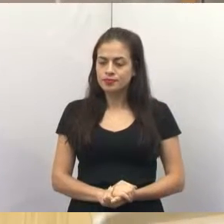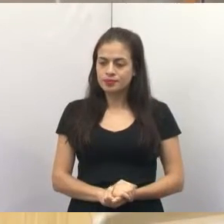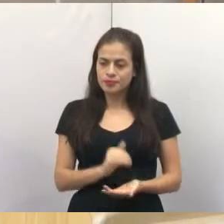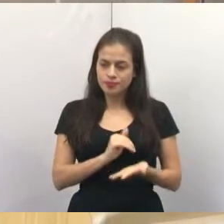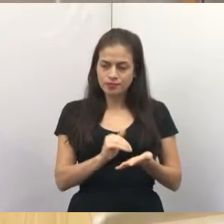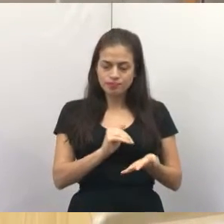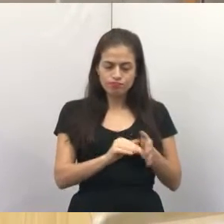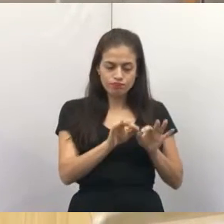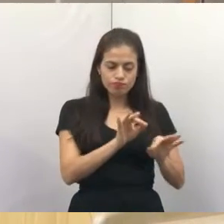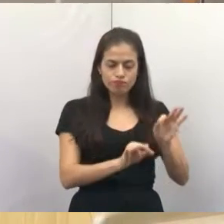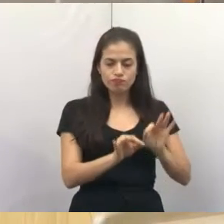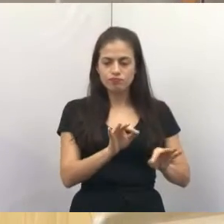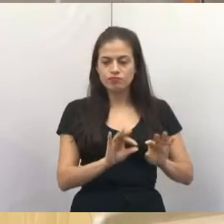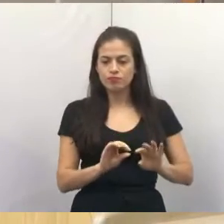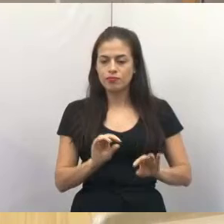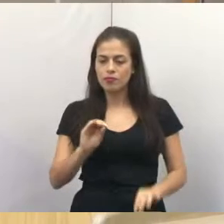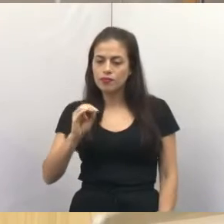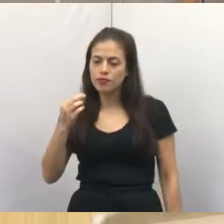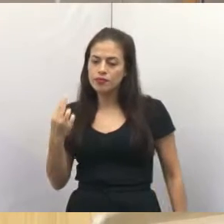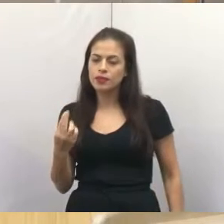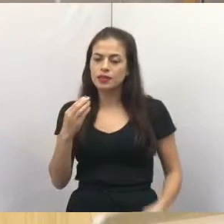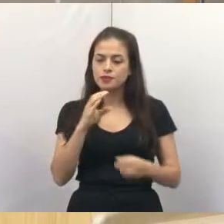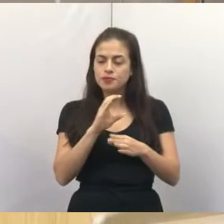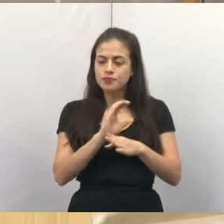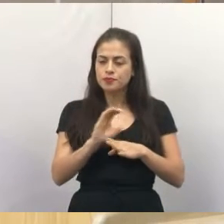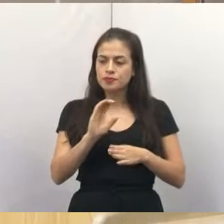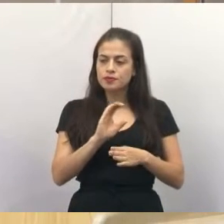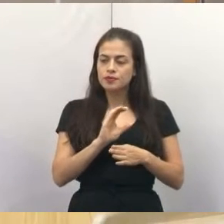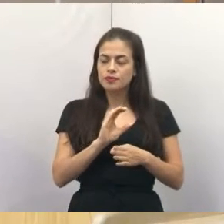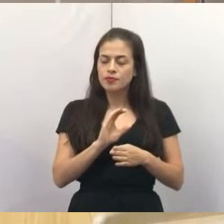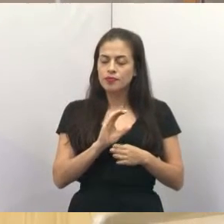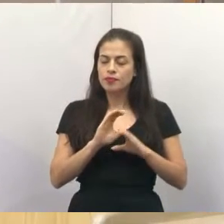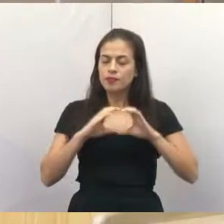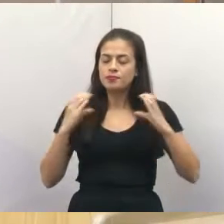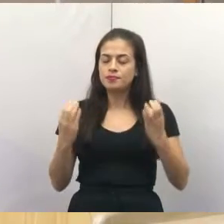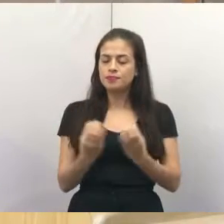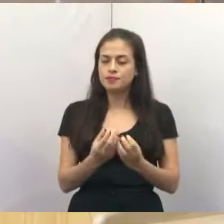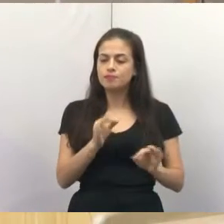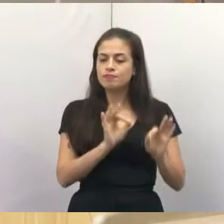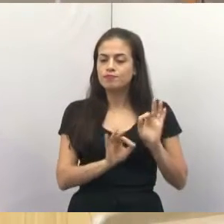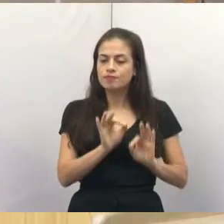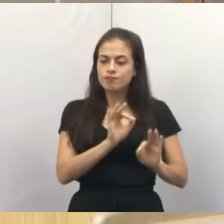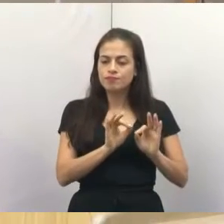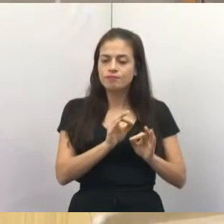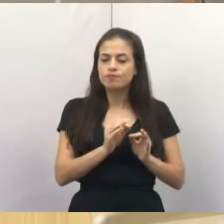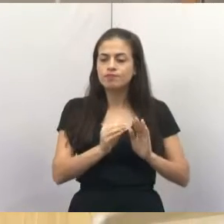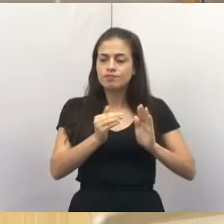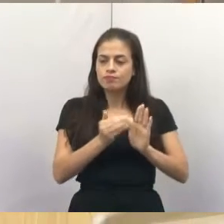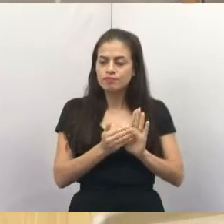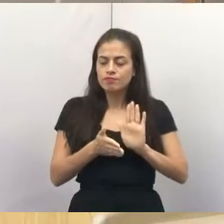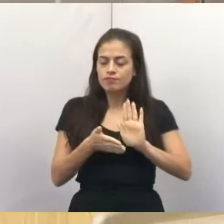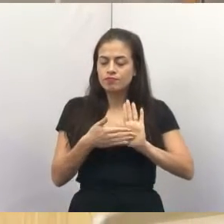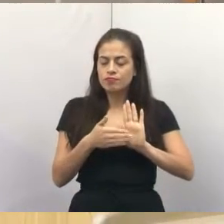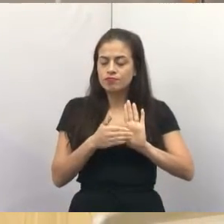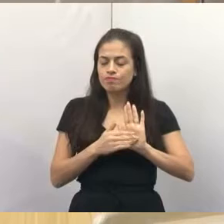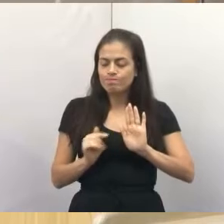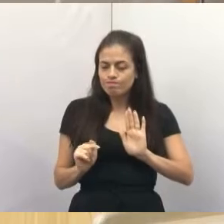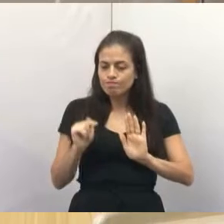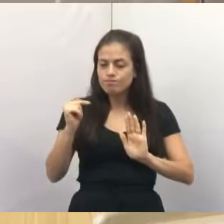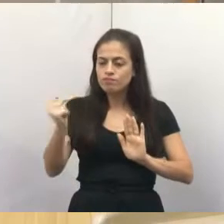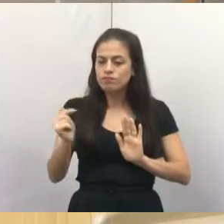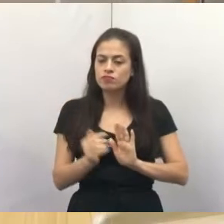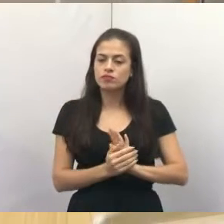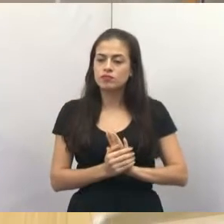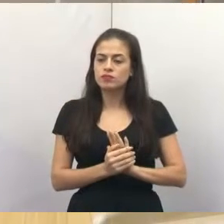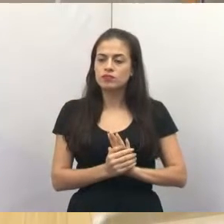Jurídicos ou a Comissão de Constituição e Justiça indicar a tomada de providência destinada ao prosseguimento da propositura, será